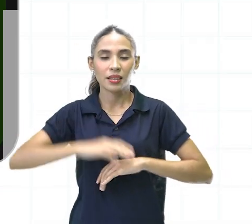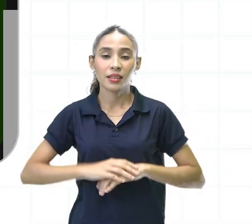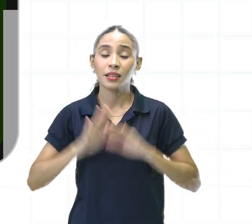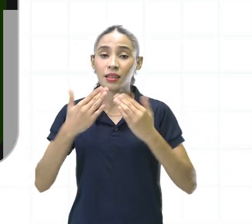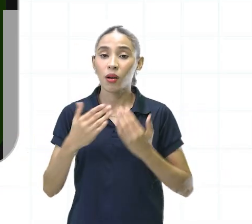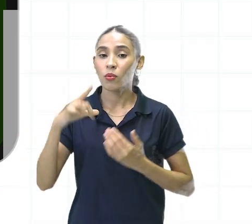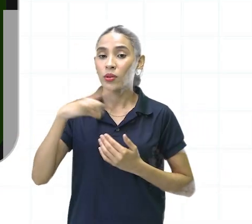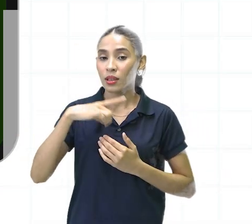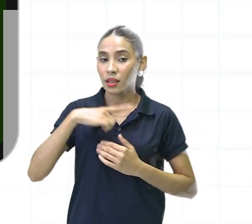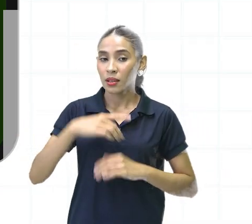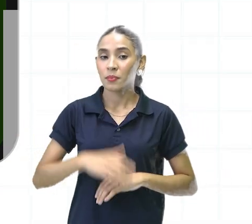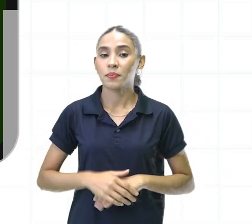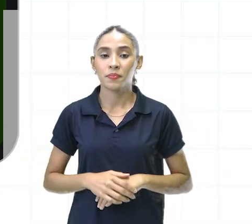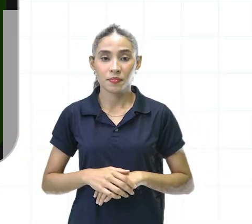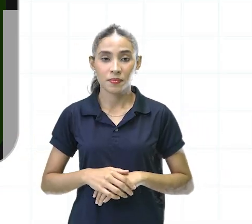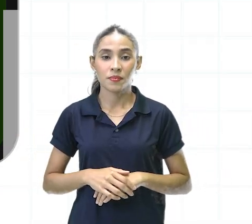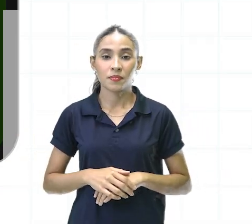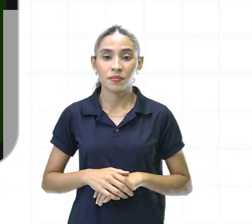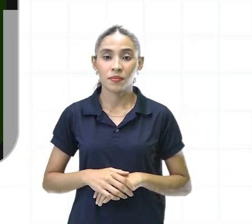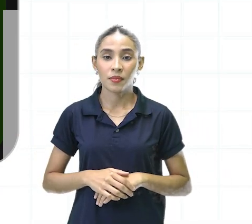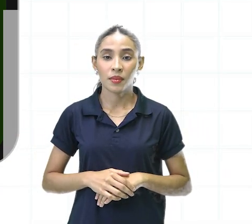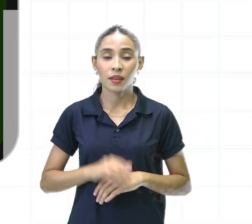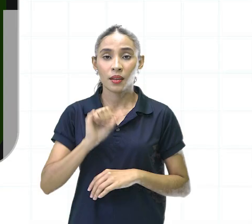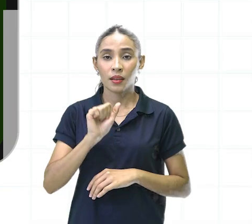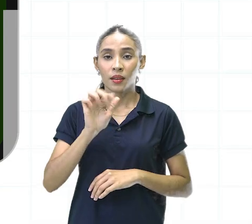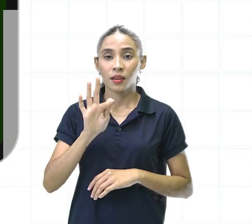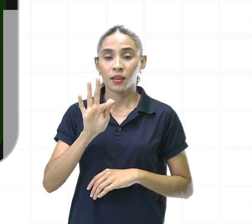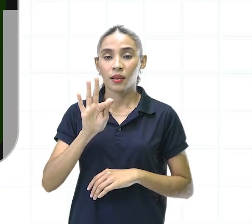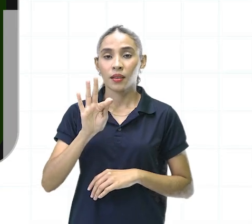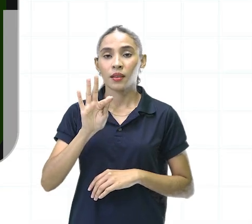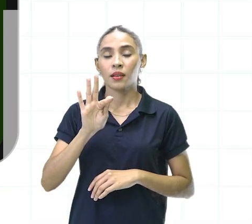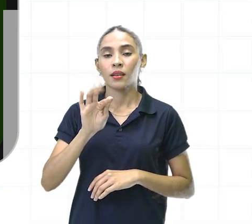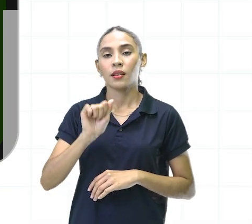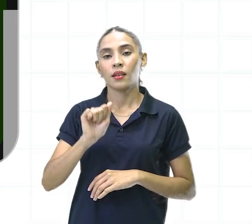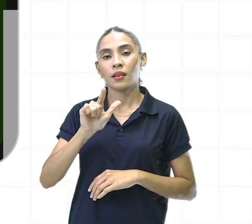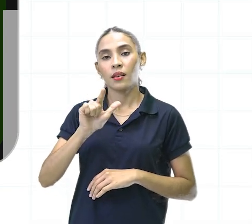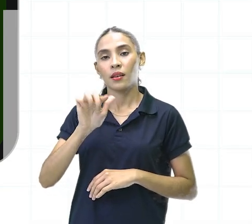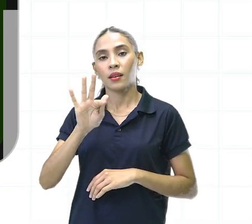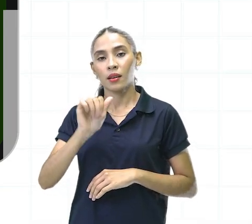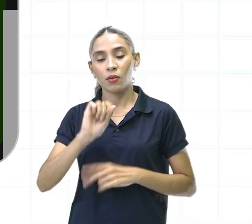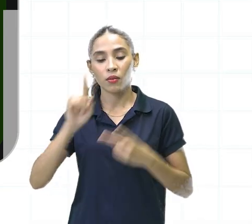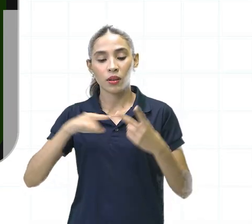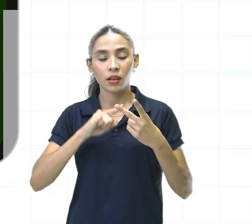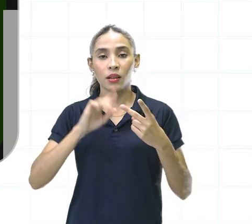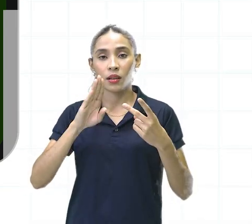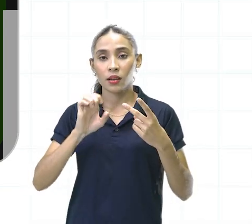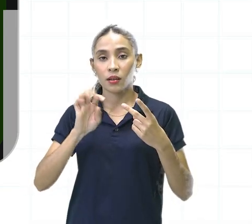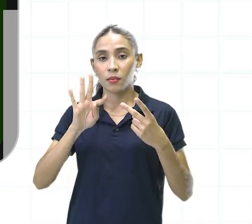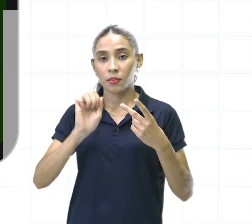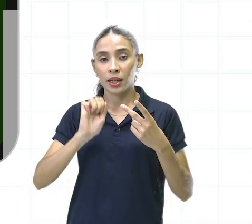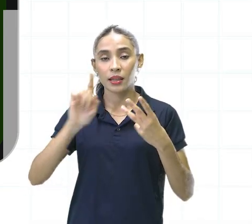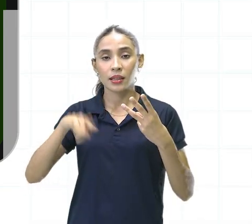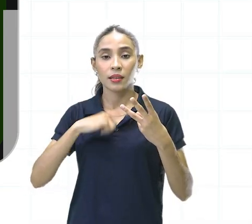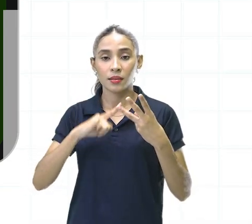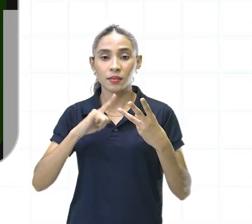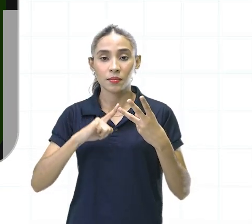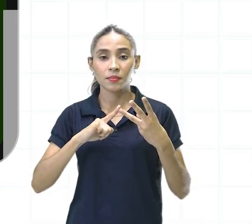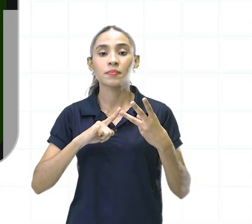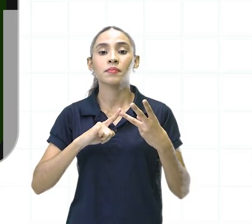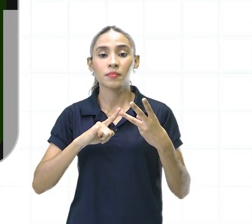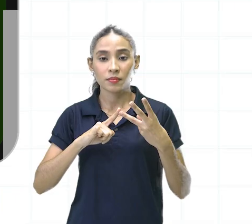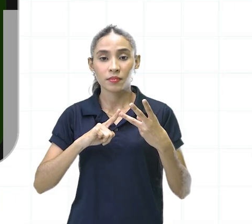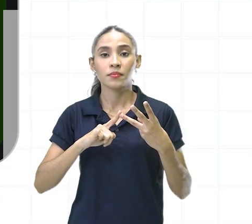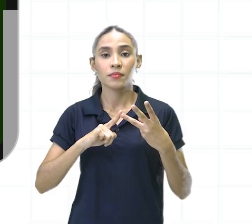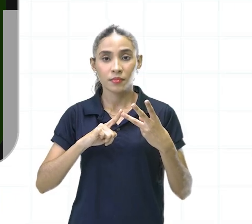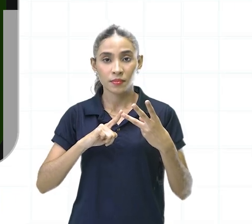radioativas? Você tem aí alfa, beta, você tem aí radiação alfa,